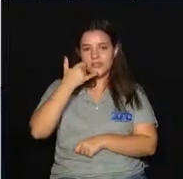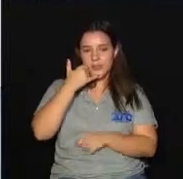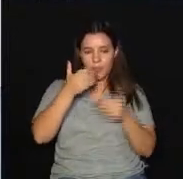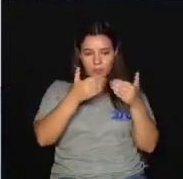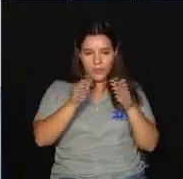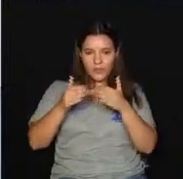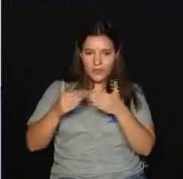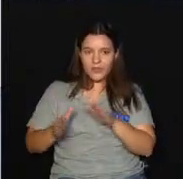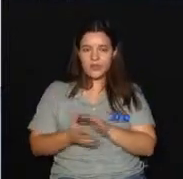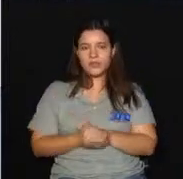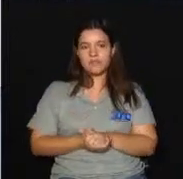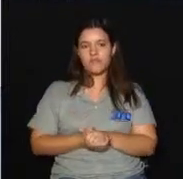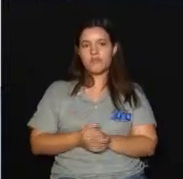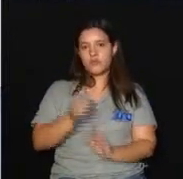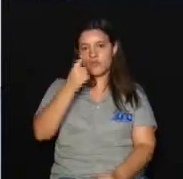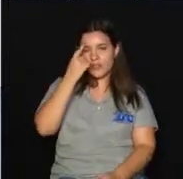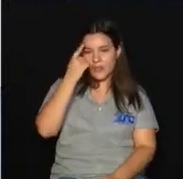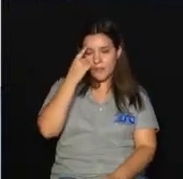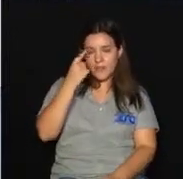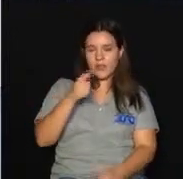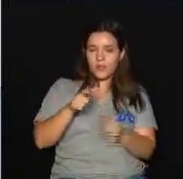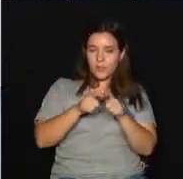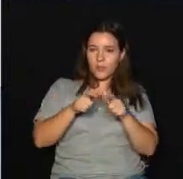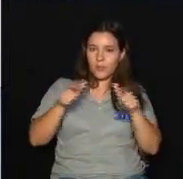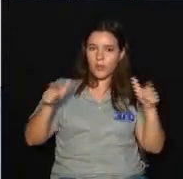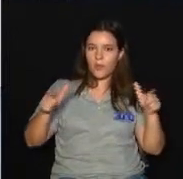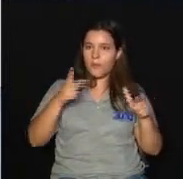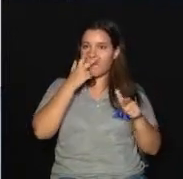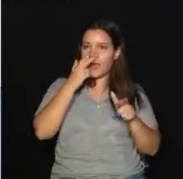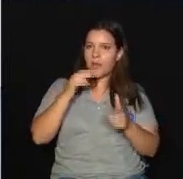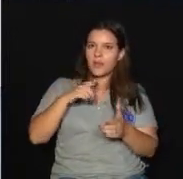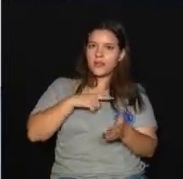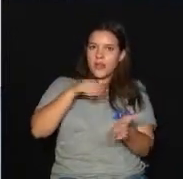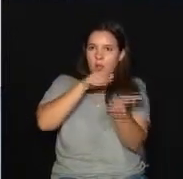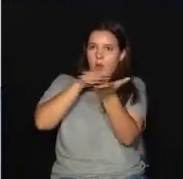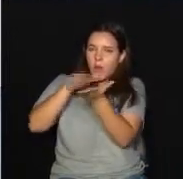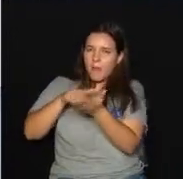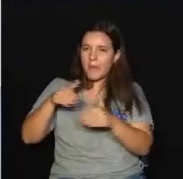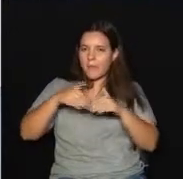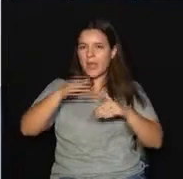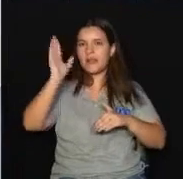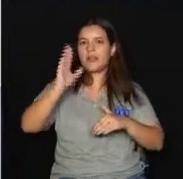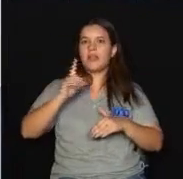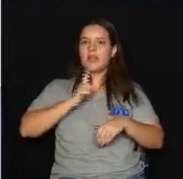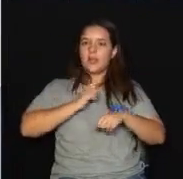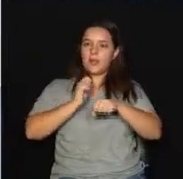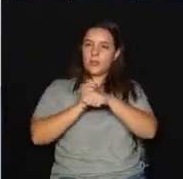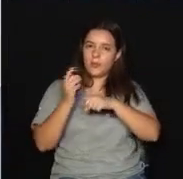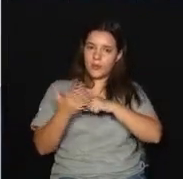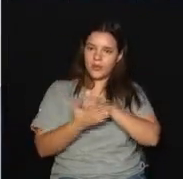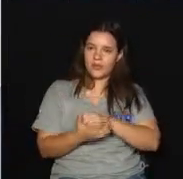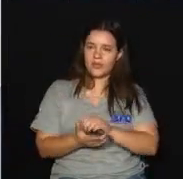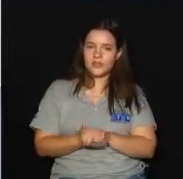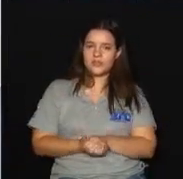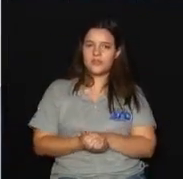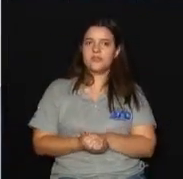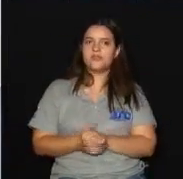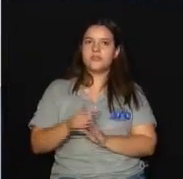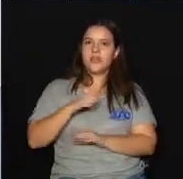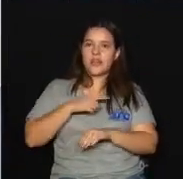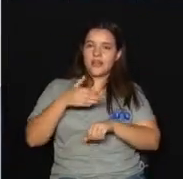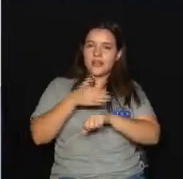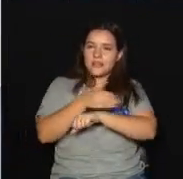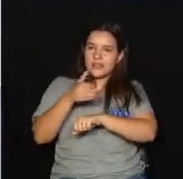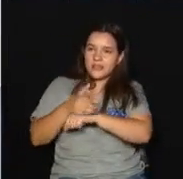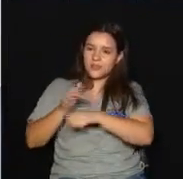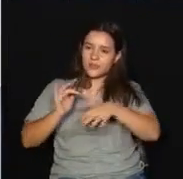com os celulares, você acha uma tendência dele ser maior cobrado entrando numa pandemia e com o maior acesso das